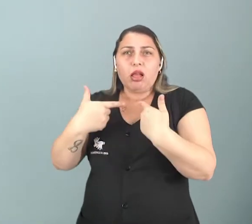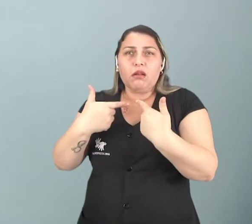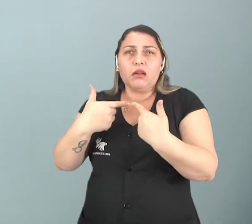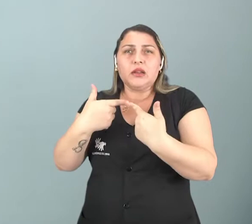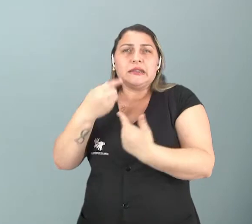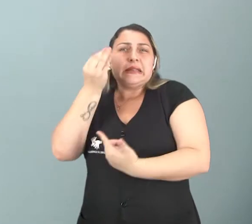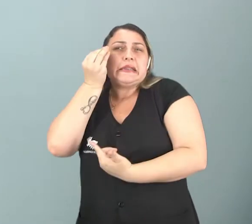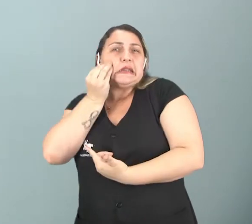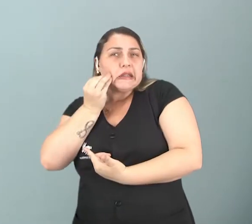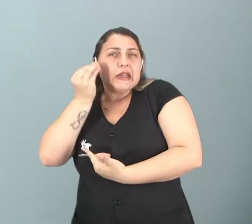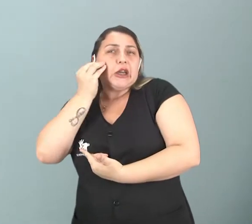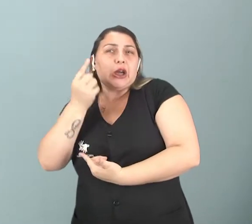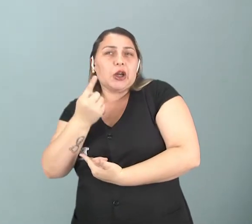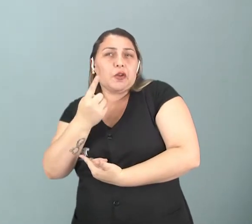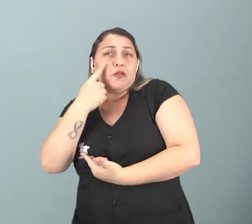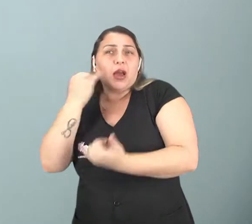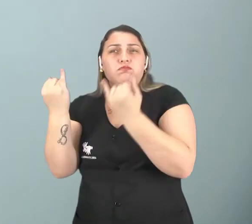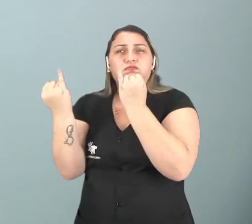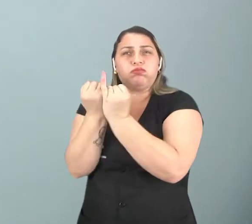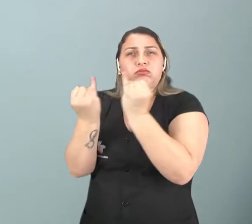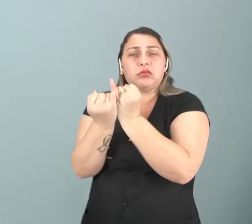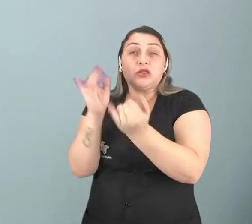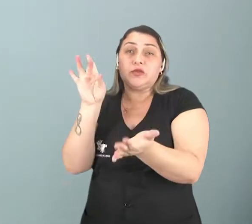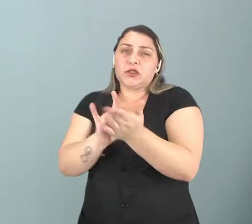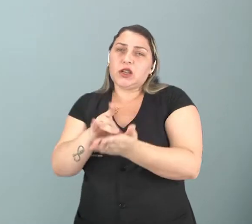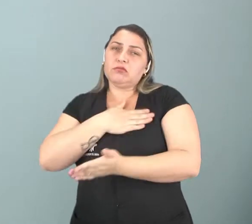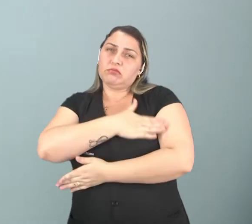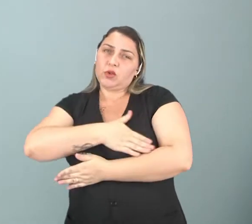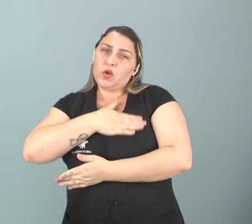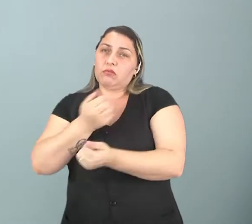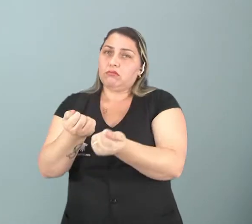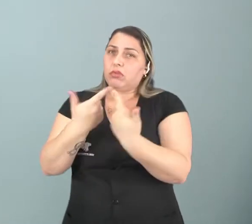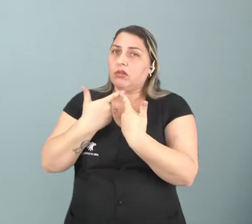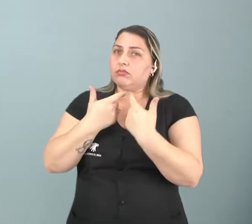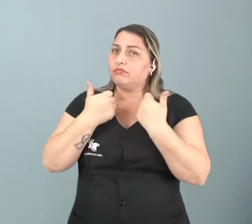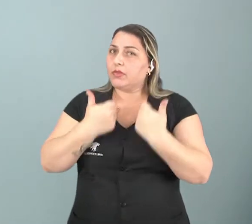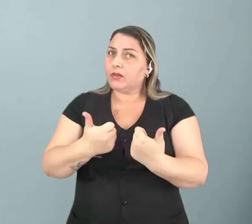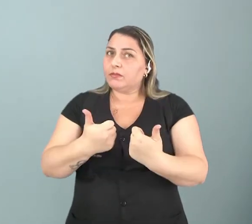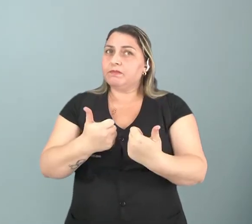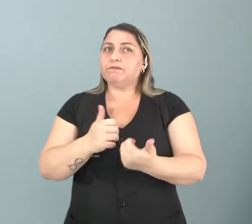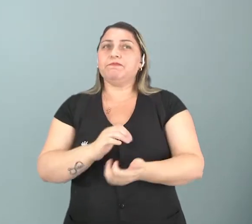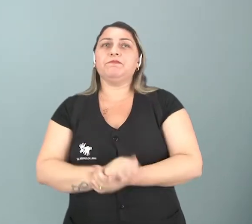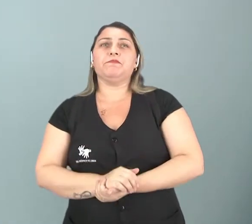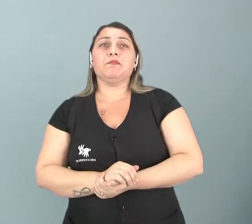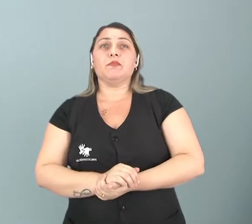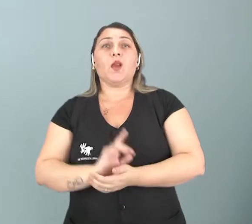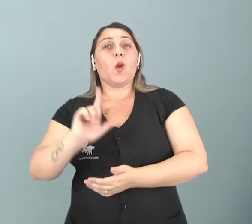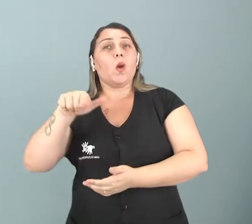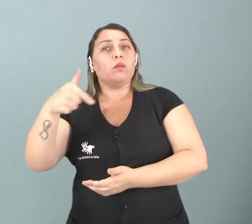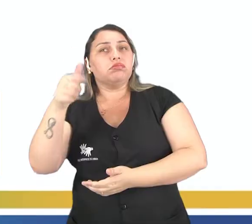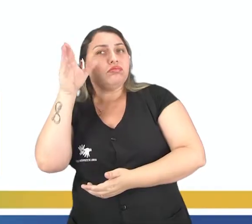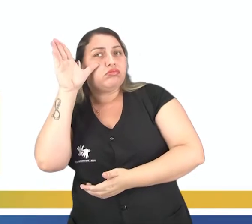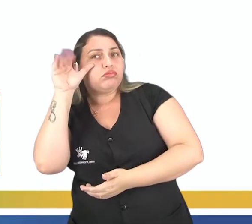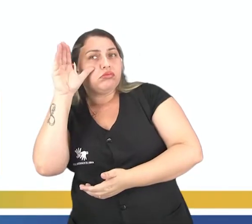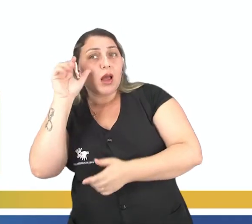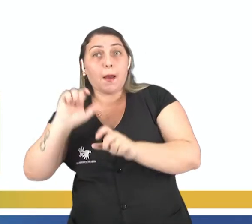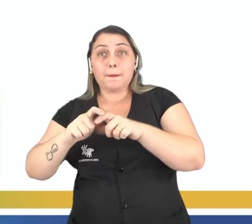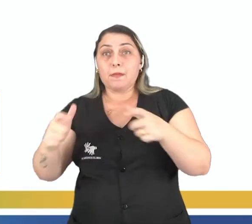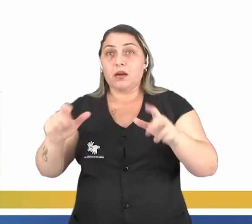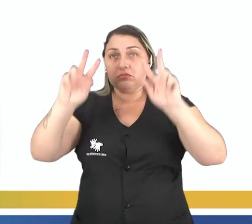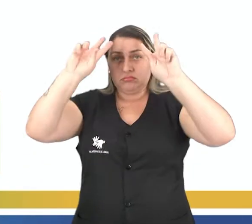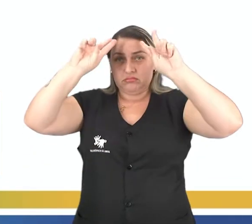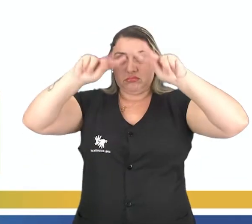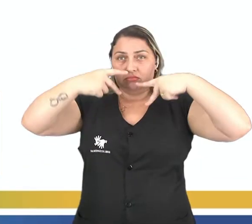ver intimidade, tenta ver se ele realmente gosta desse apelido, tá? Outra curiosidade. A maioria dos